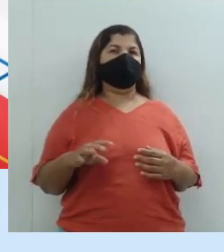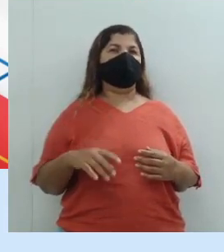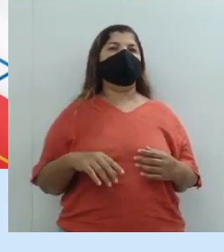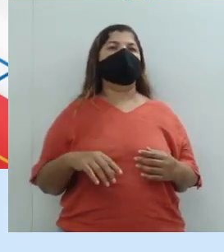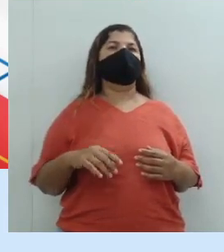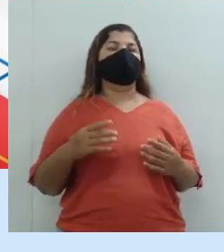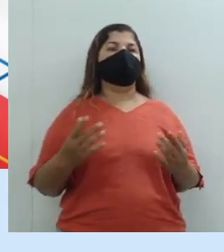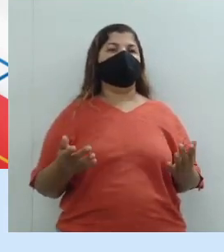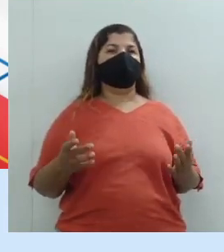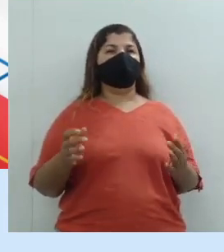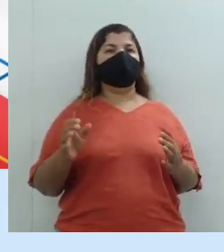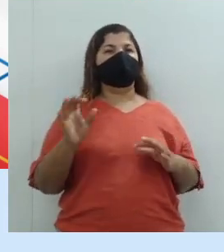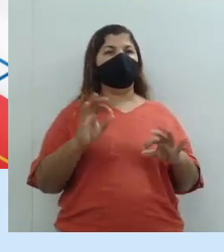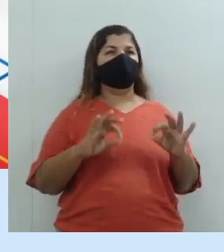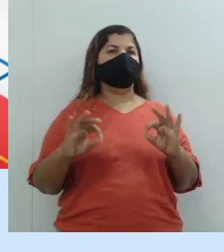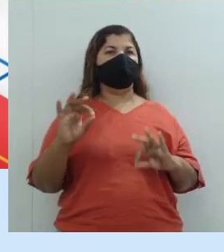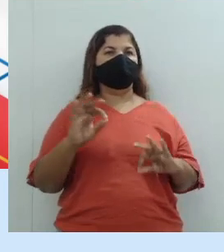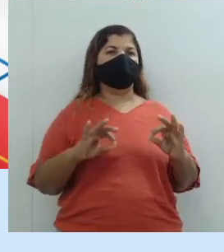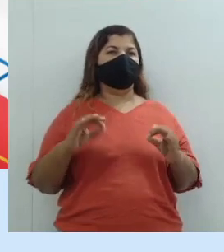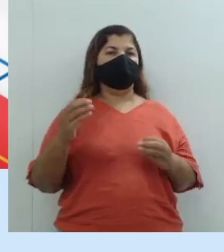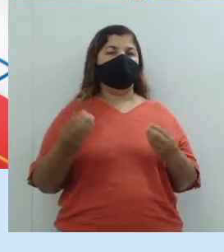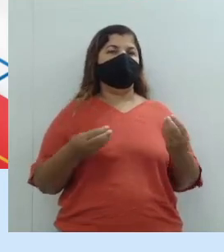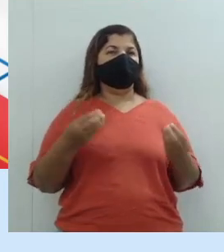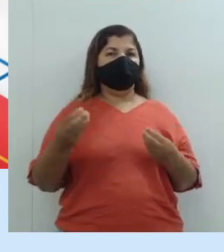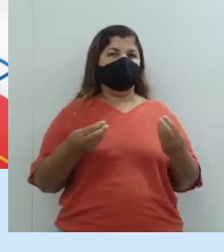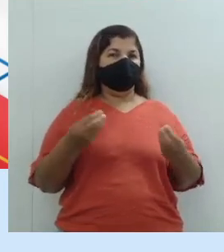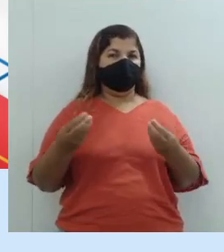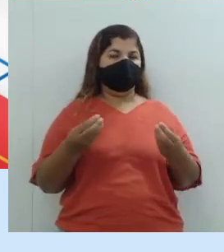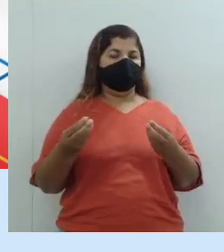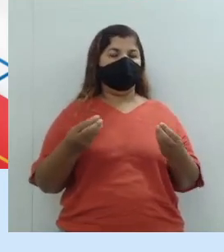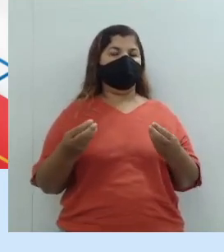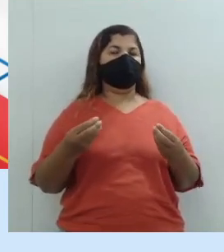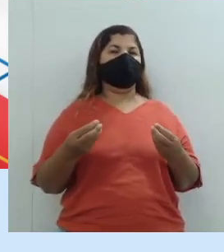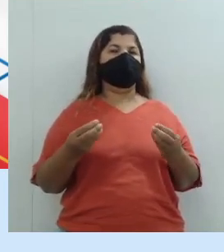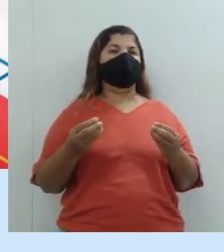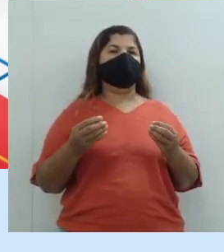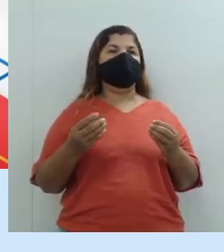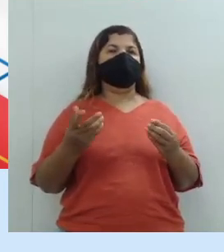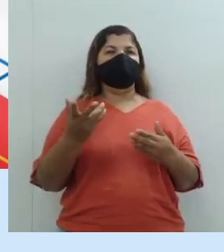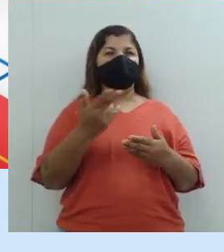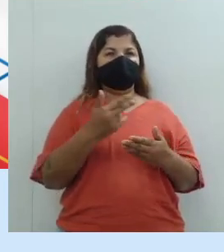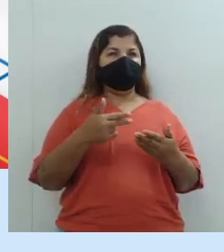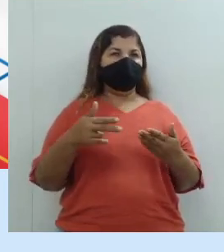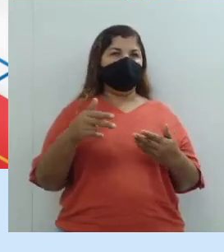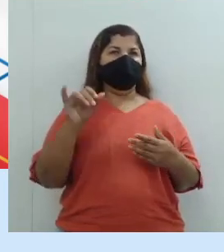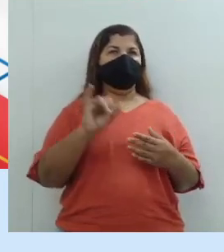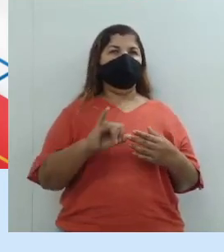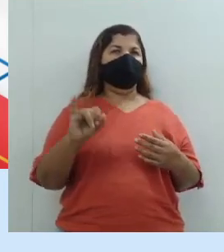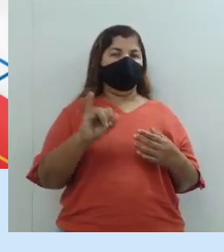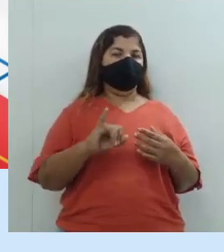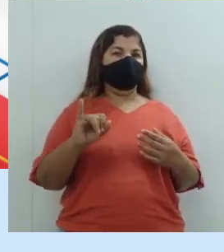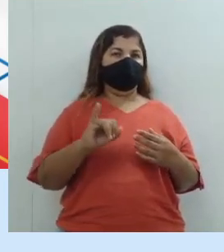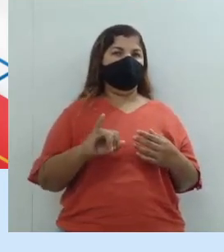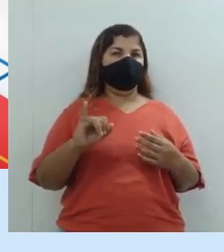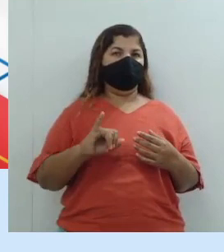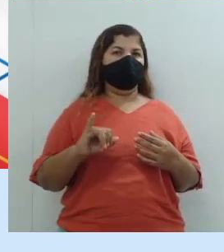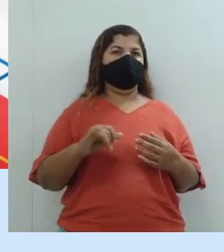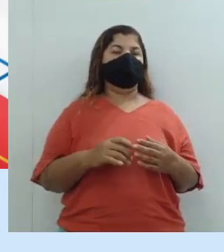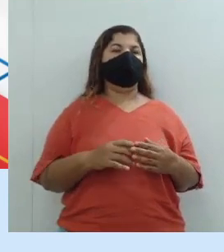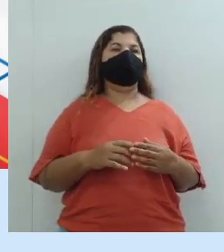aí o diagrama de corpo livre, como a gente chama, né, é o primeiro passo que você tem que pensar em